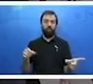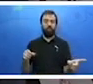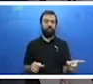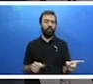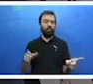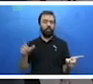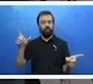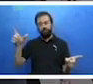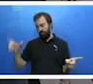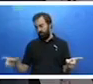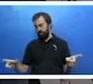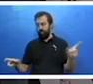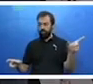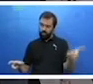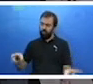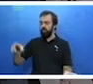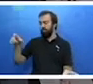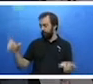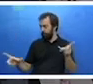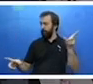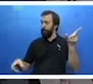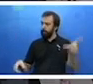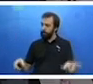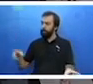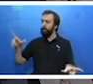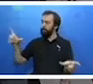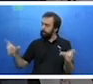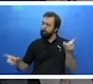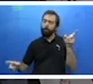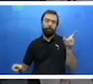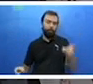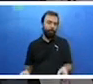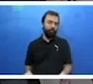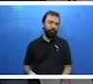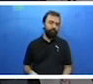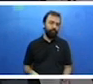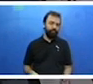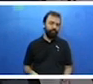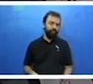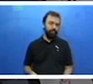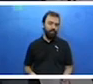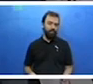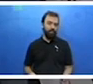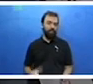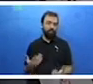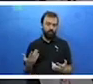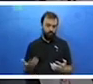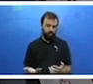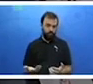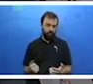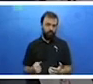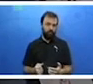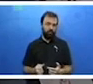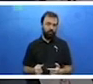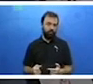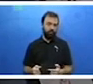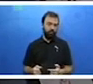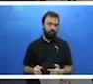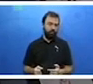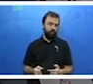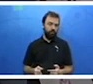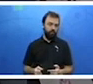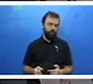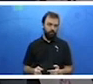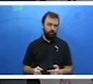da maçã e a gente vai contando quantas tem de cada uma. Contamos as frutas